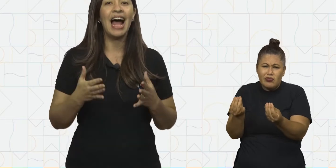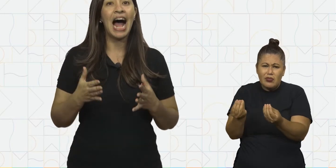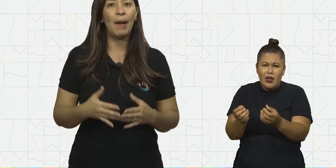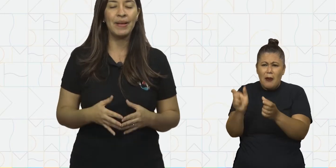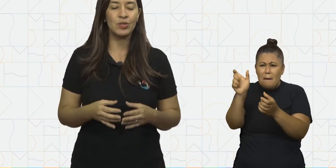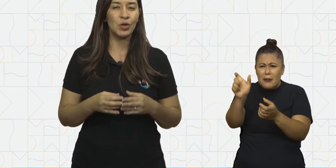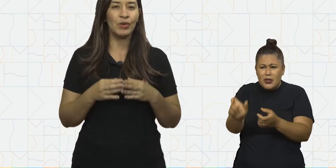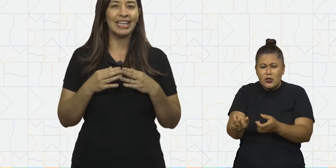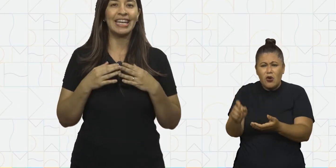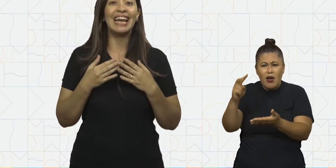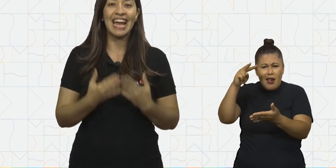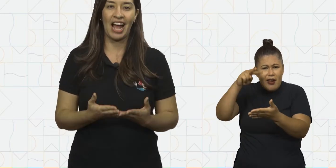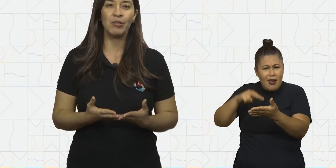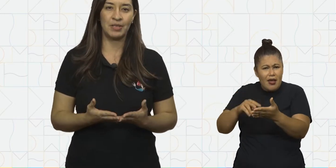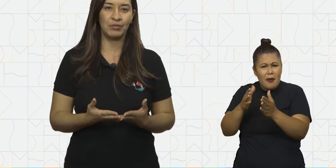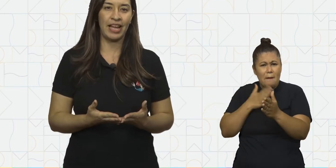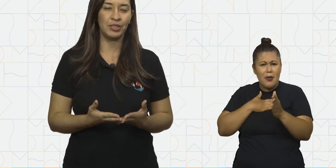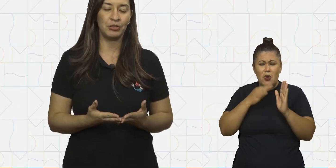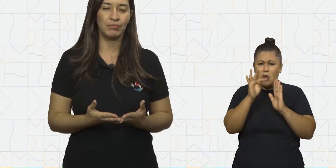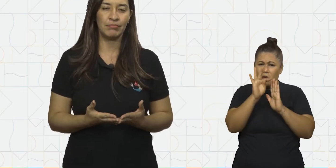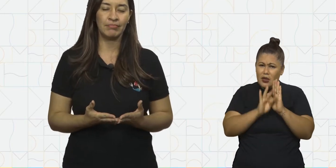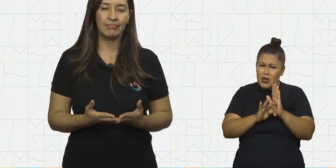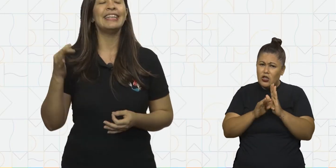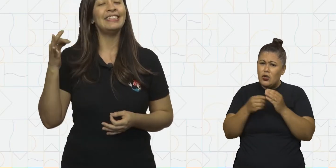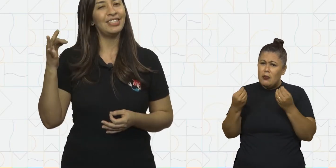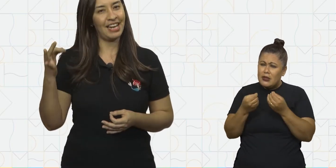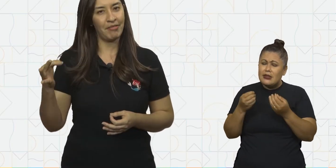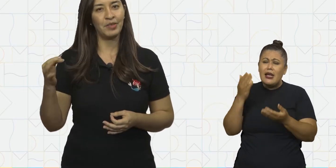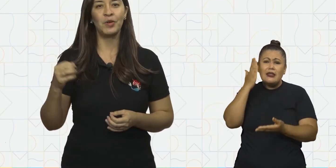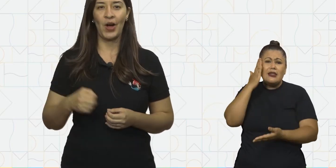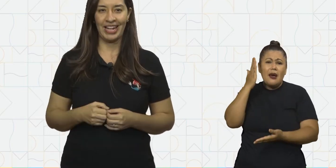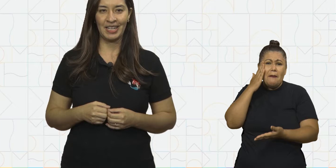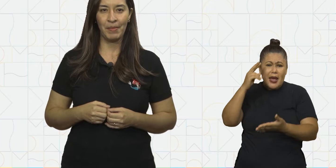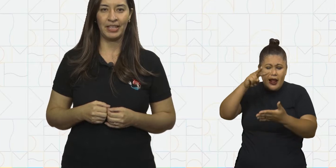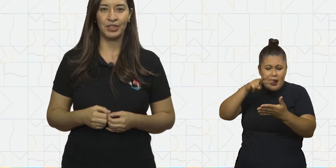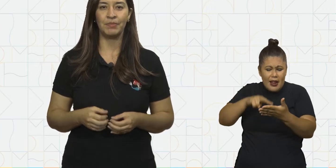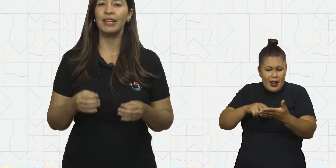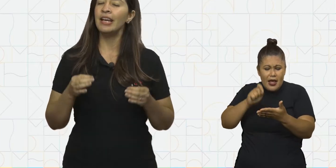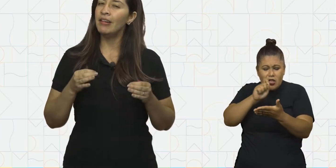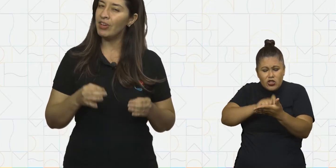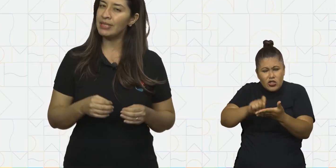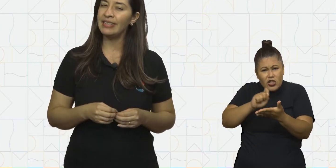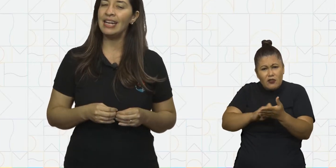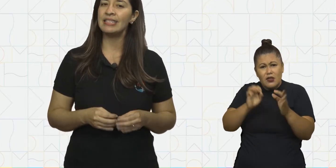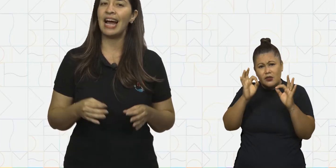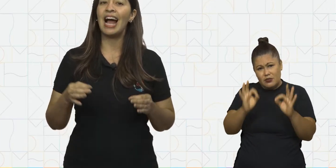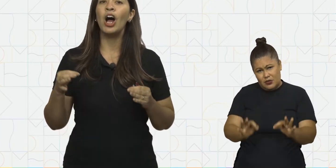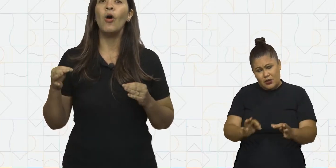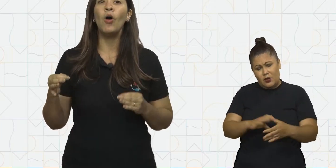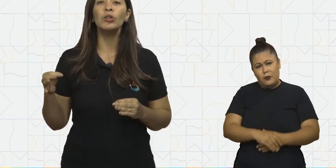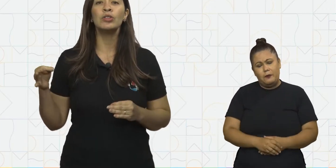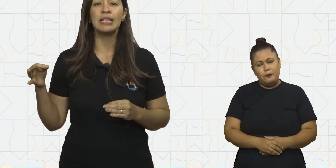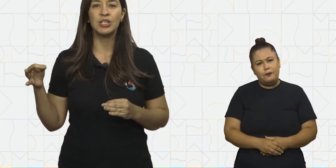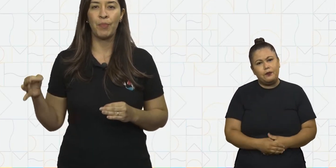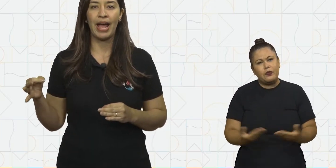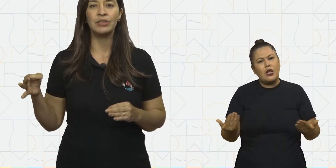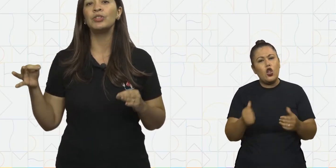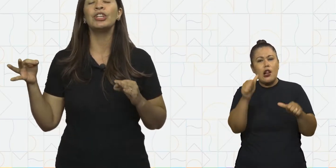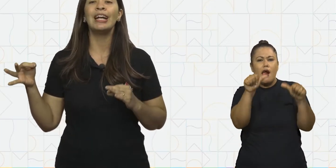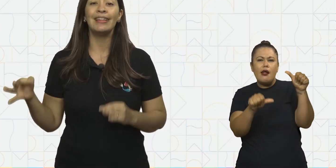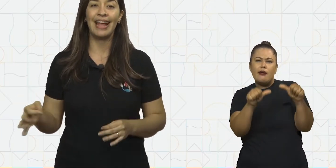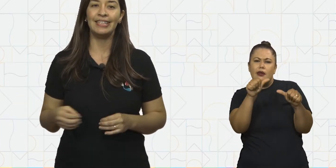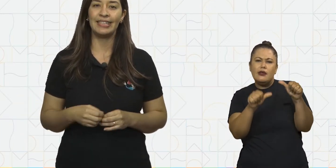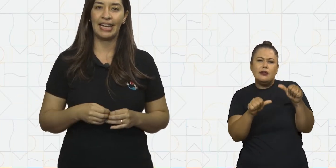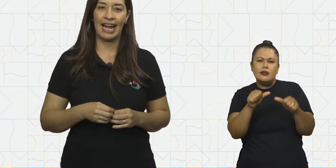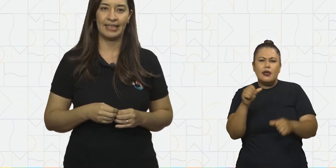ainda a pessoa que lerá o seu texto? Escrevendo corretamente. Vamos analisar outros